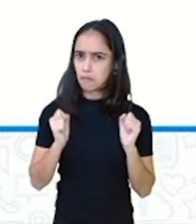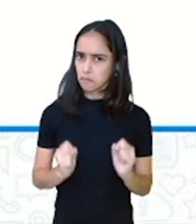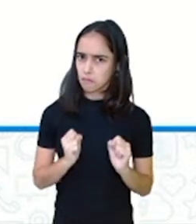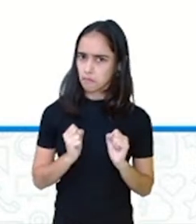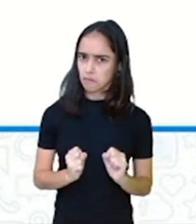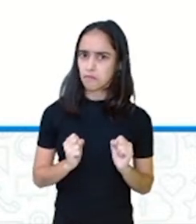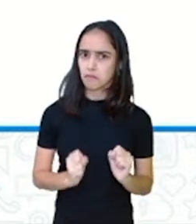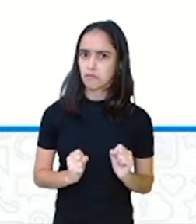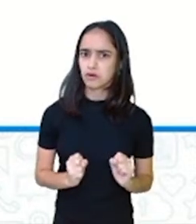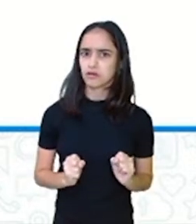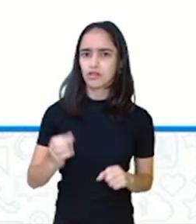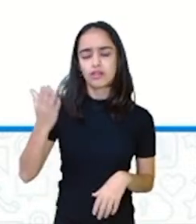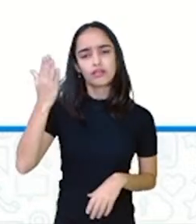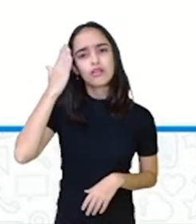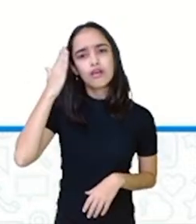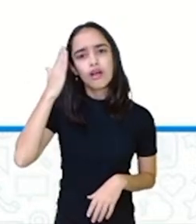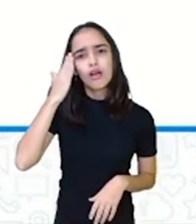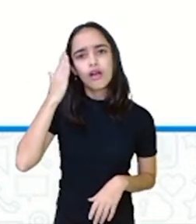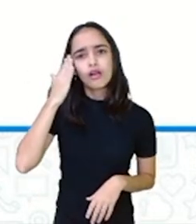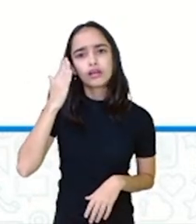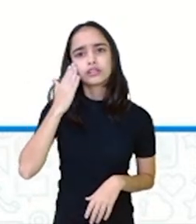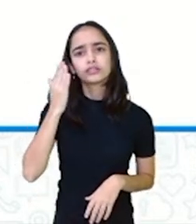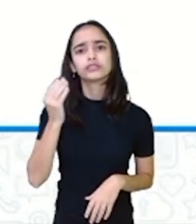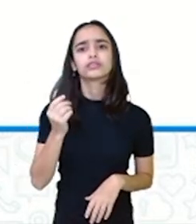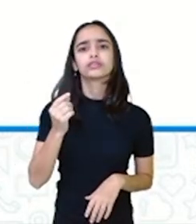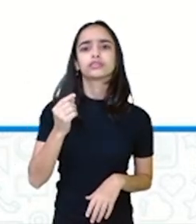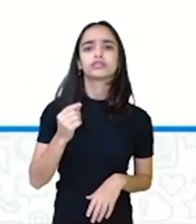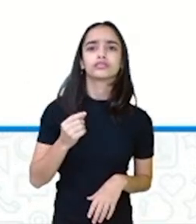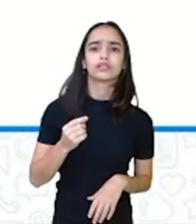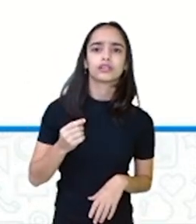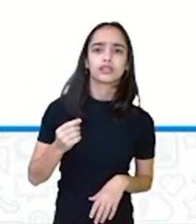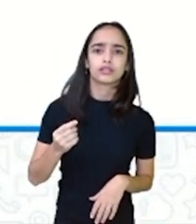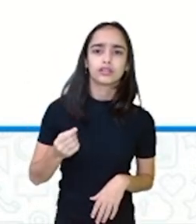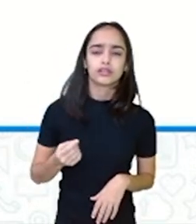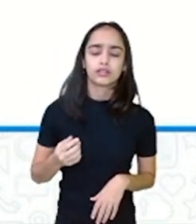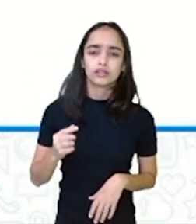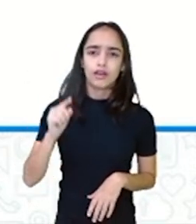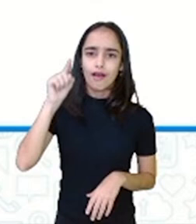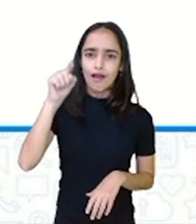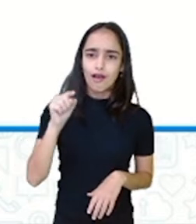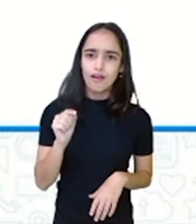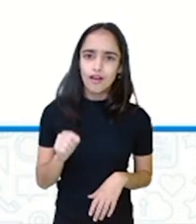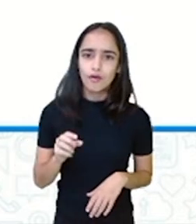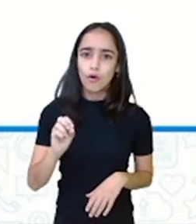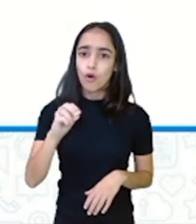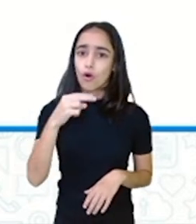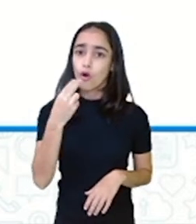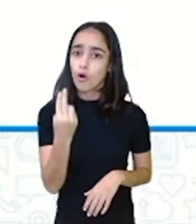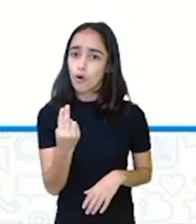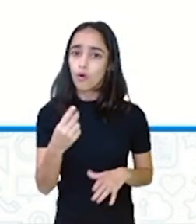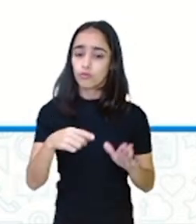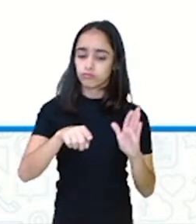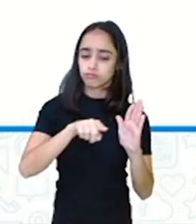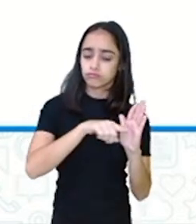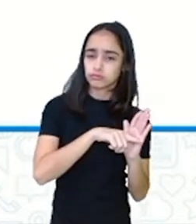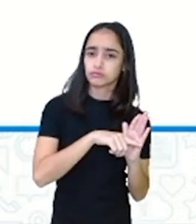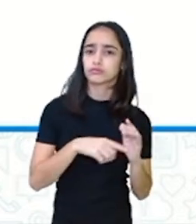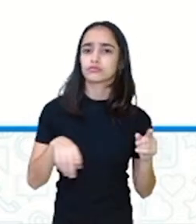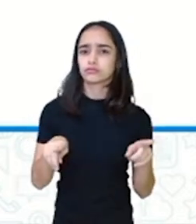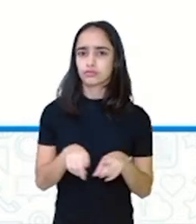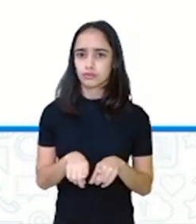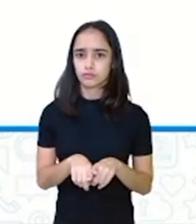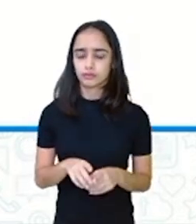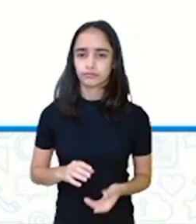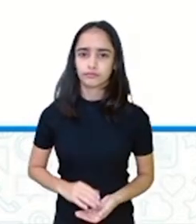aí, ter o entendimento que foi uma frase afirmativa ou foi uma frase negativa. Exemplo, era